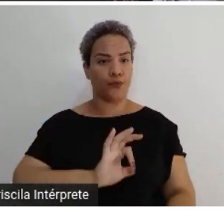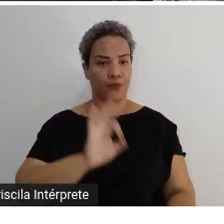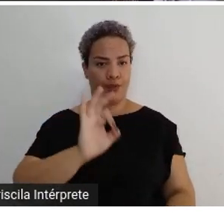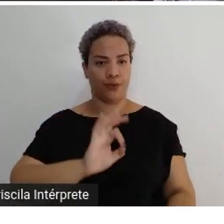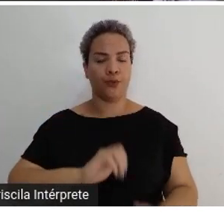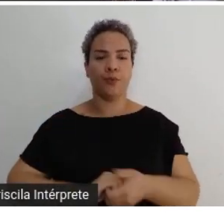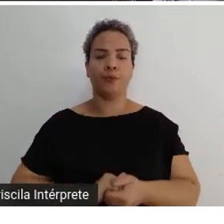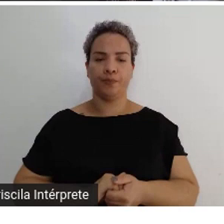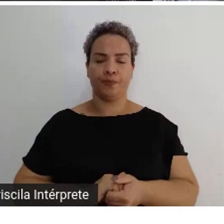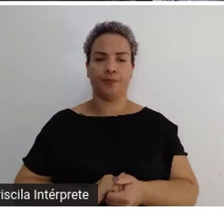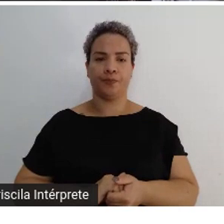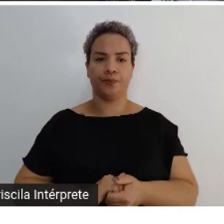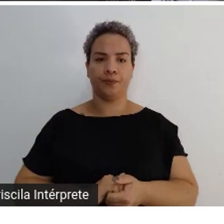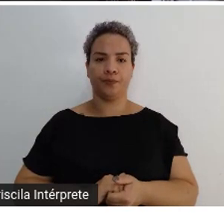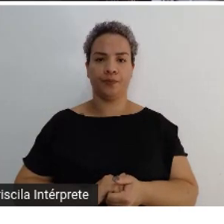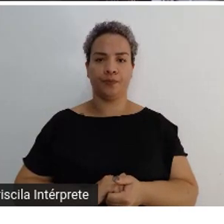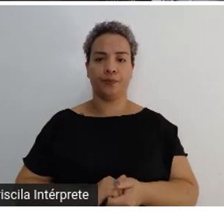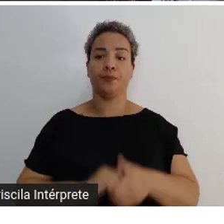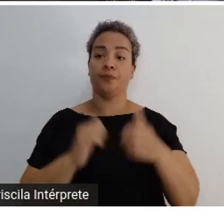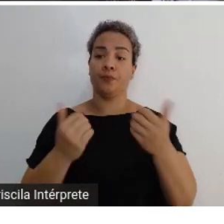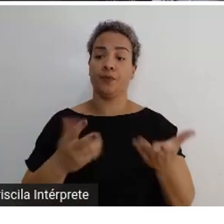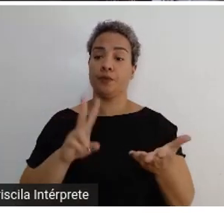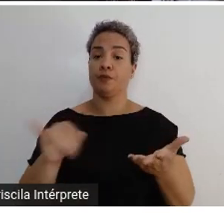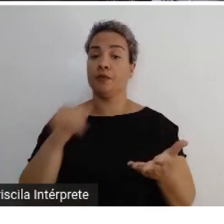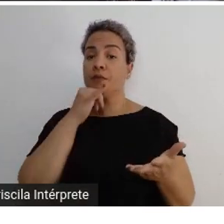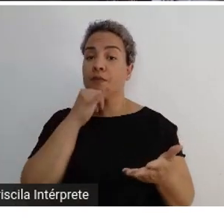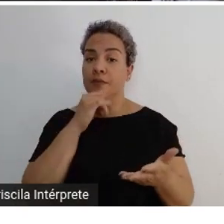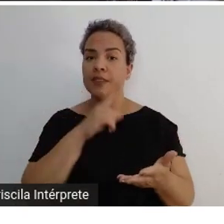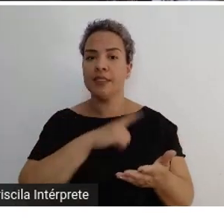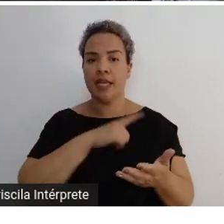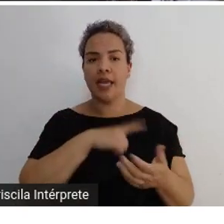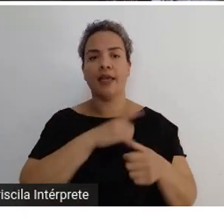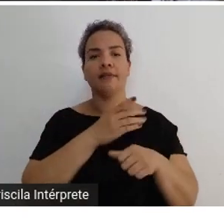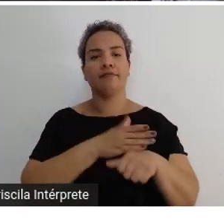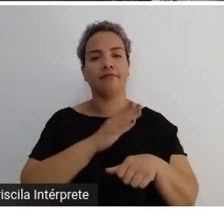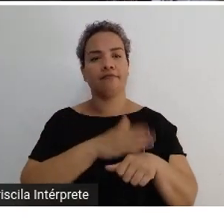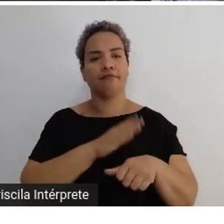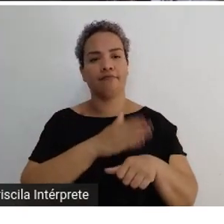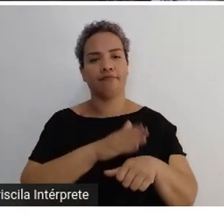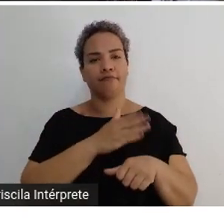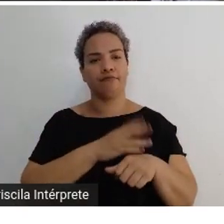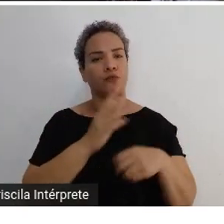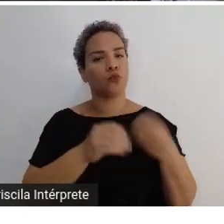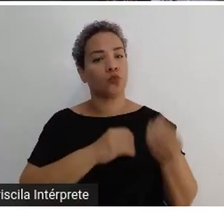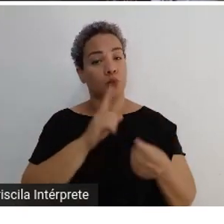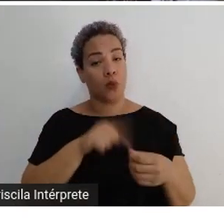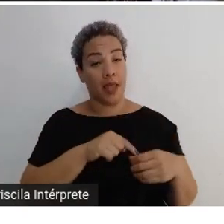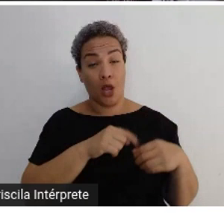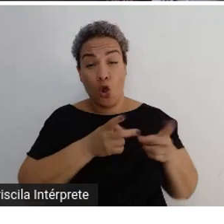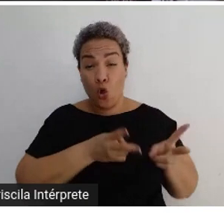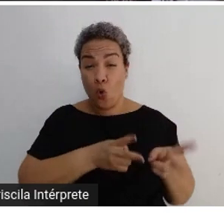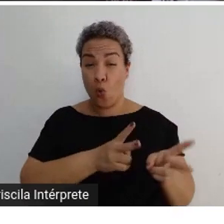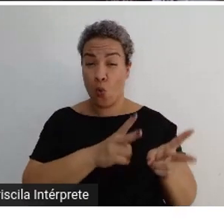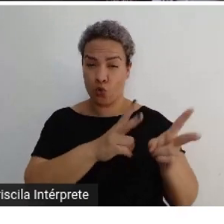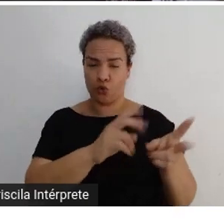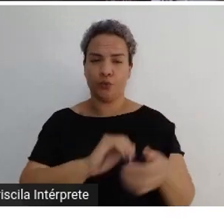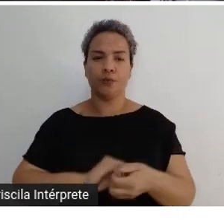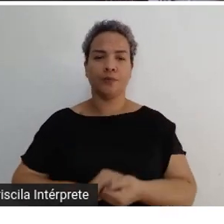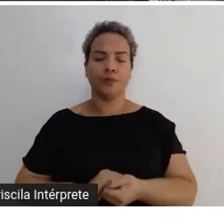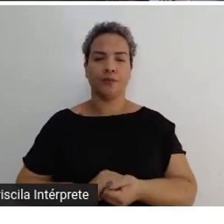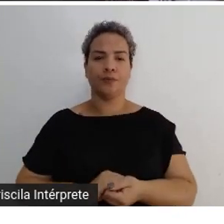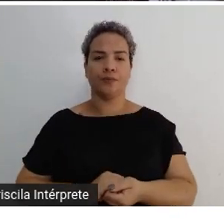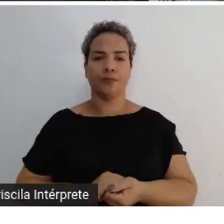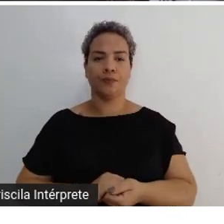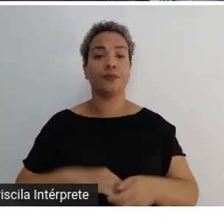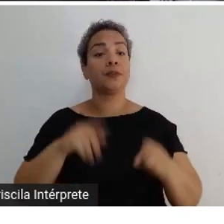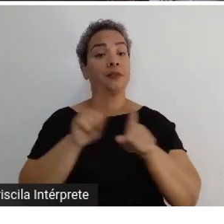Tá? E aí vai gerar o treinamento, né? Esse treinamento, ele é contínuo. E tem